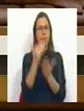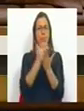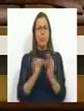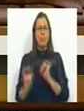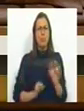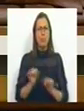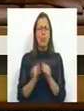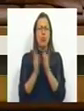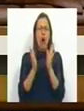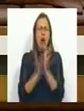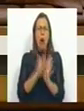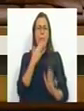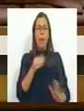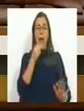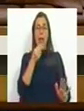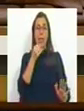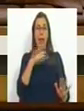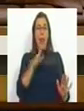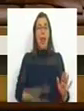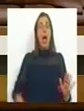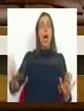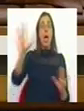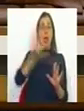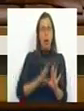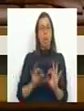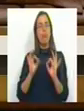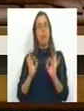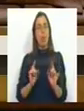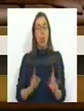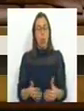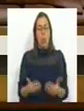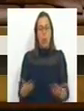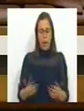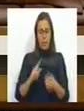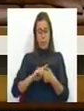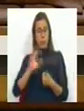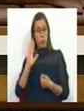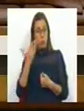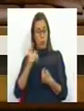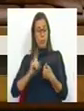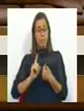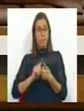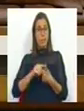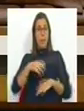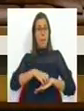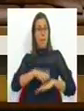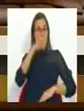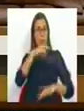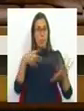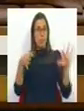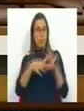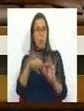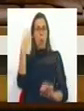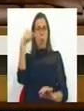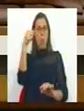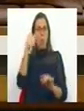cadastral de todo o território nacional, de modo a permitir que, primeiro, a cada prédio corresponda